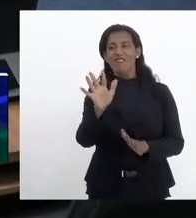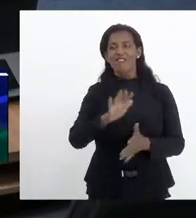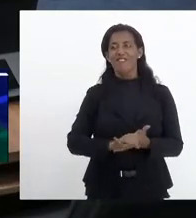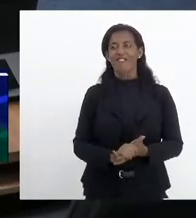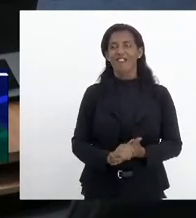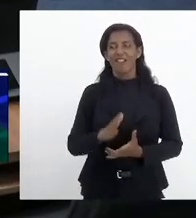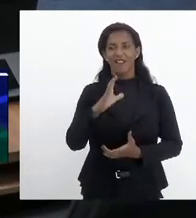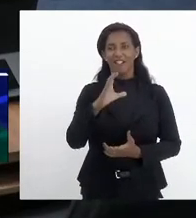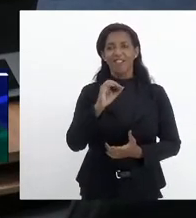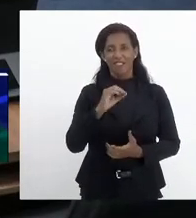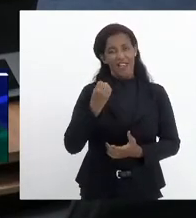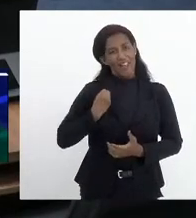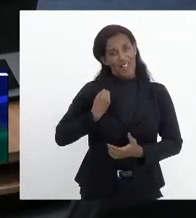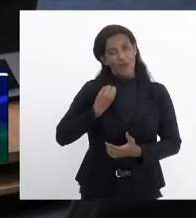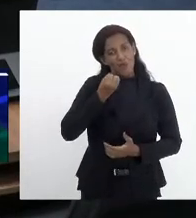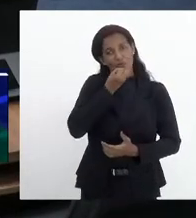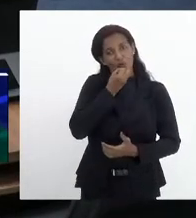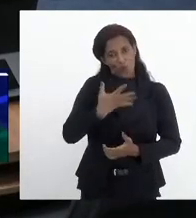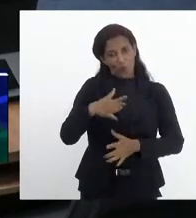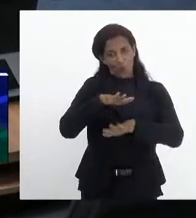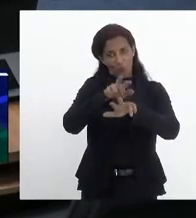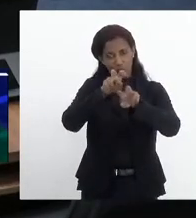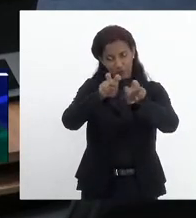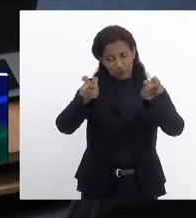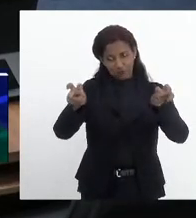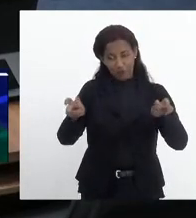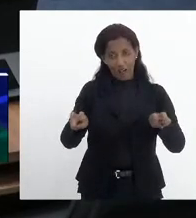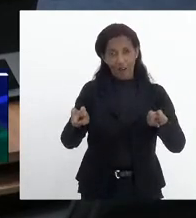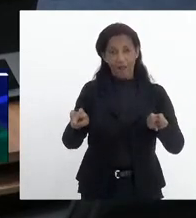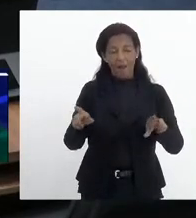muito qualificado. Qualificado muito, mas